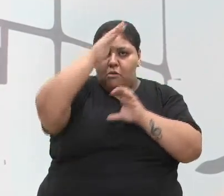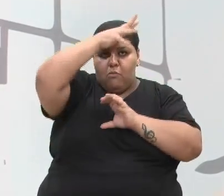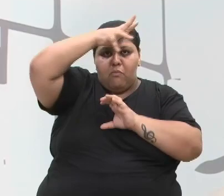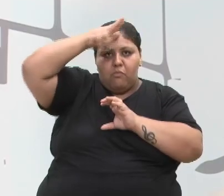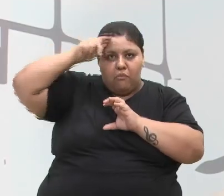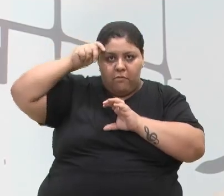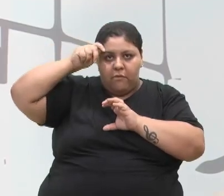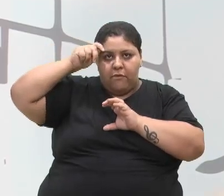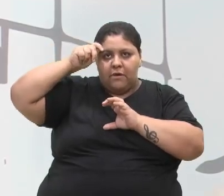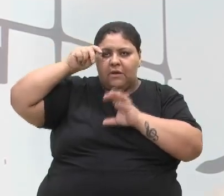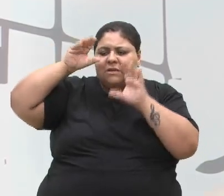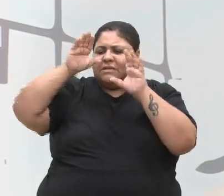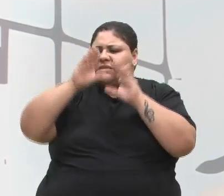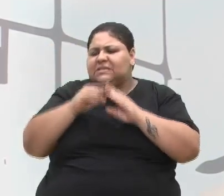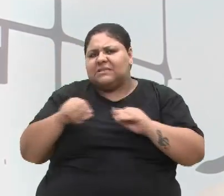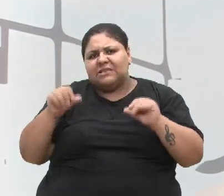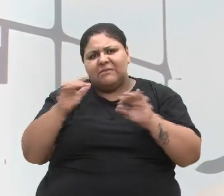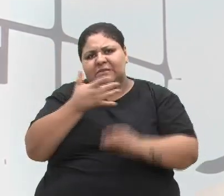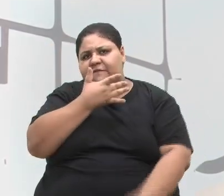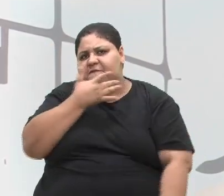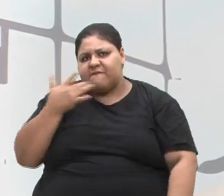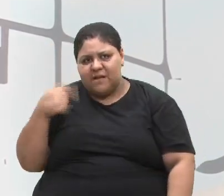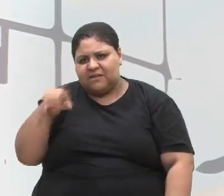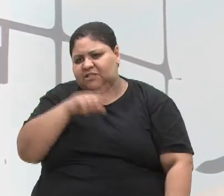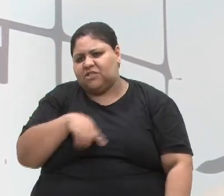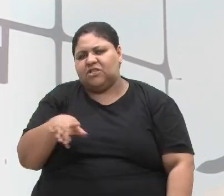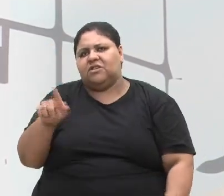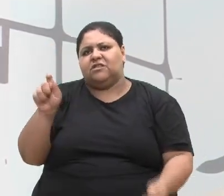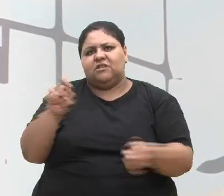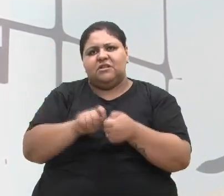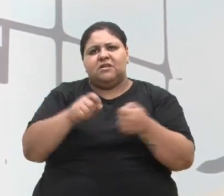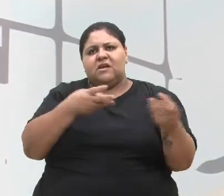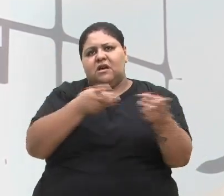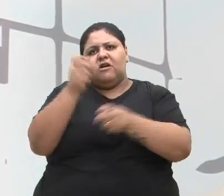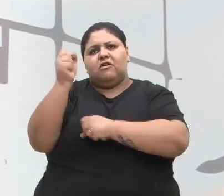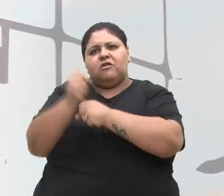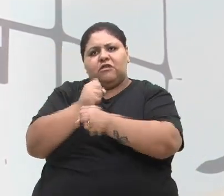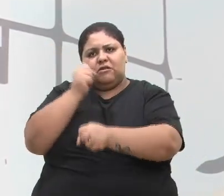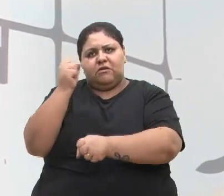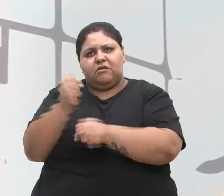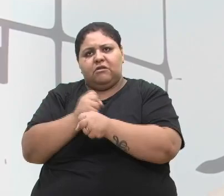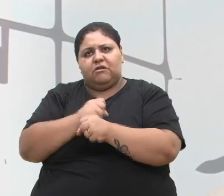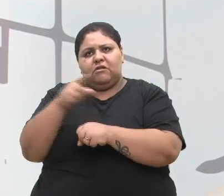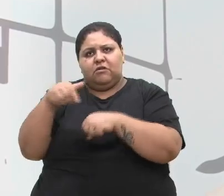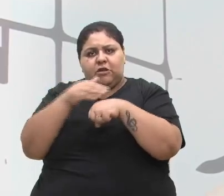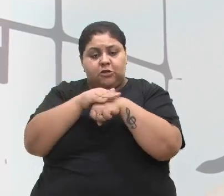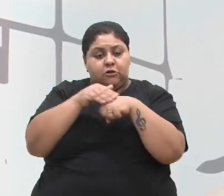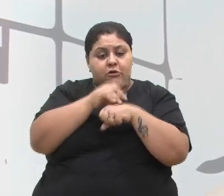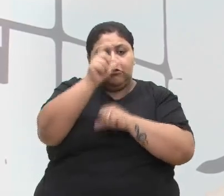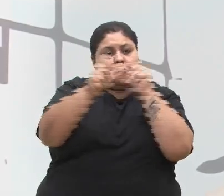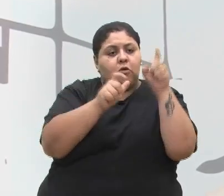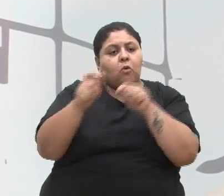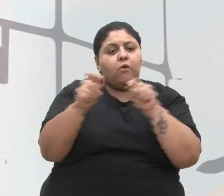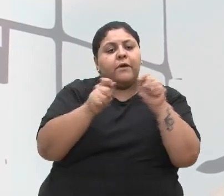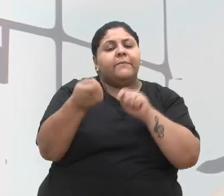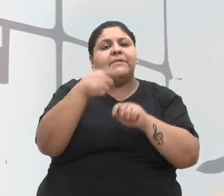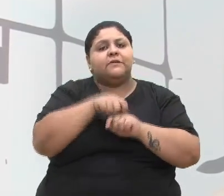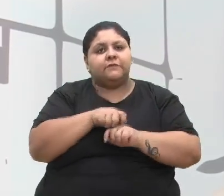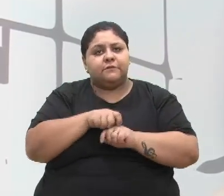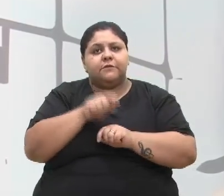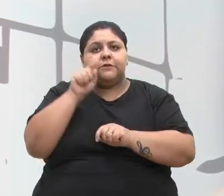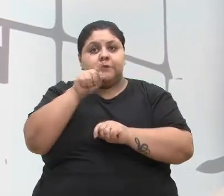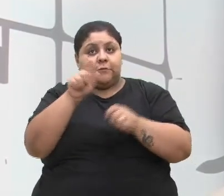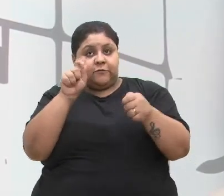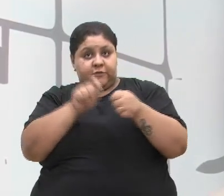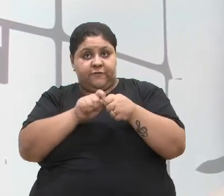É algo tão simples, é tão fácil, a gente faz isso há anos e há anos a gente vem conversando com as pessoas. O que precisa? Que você faça a